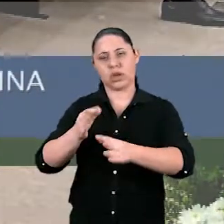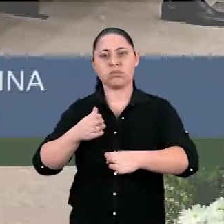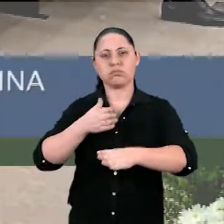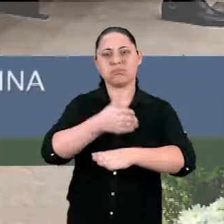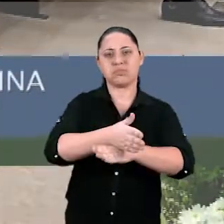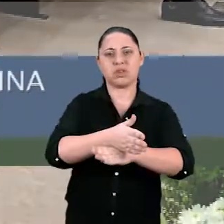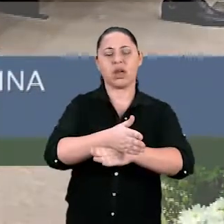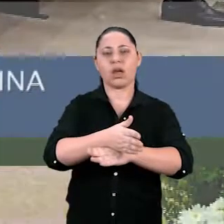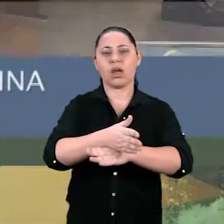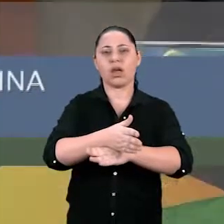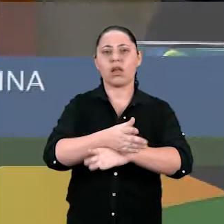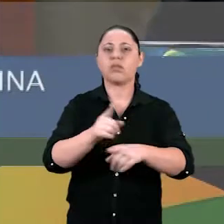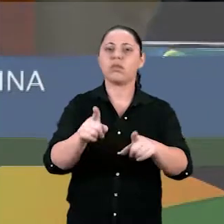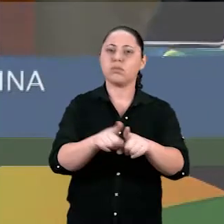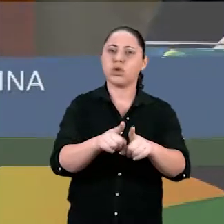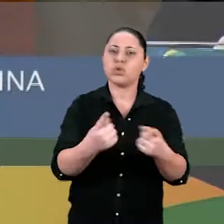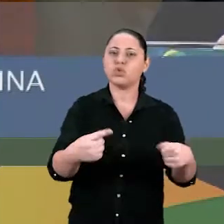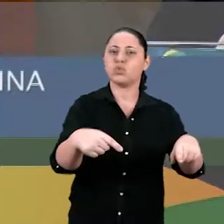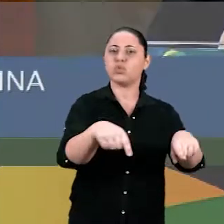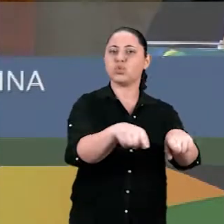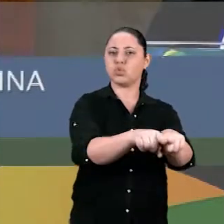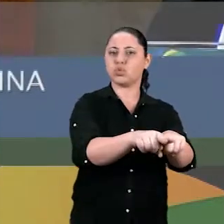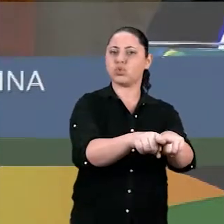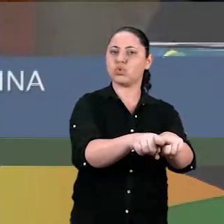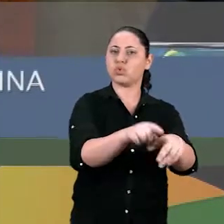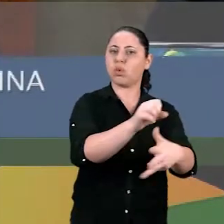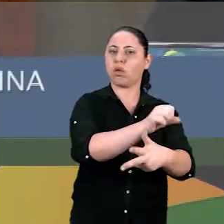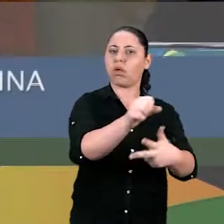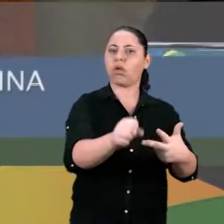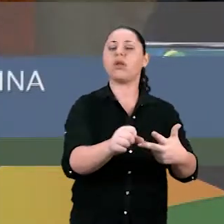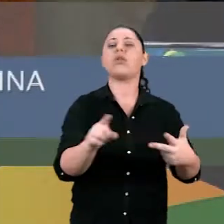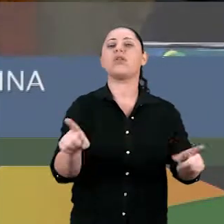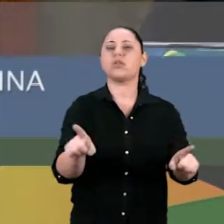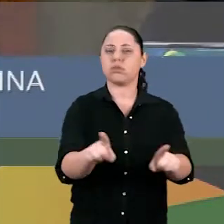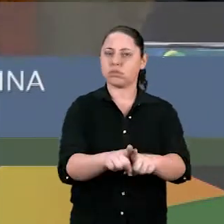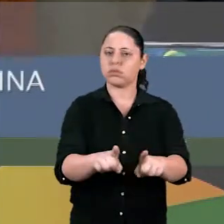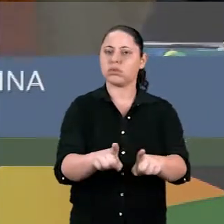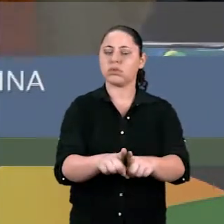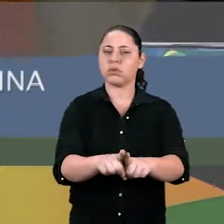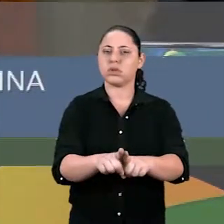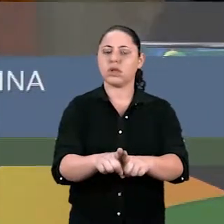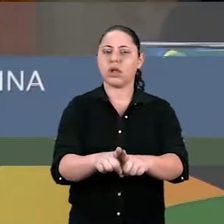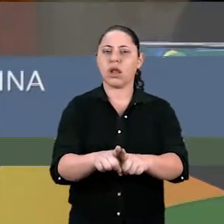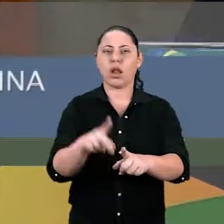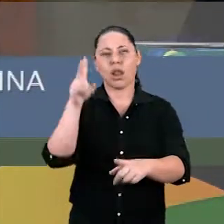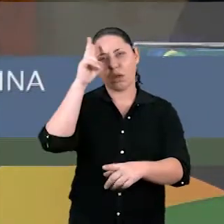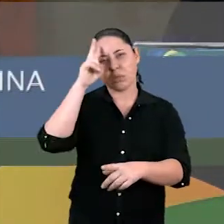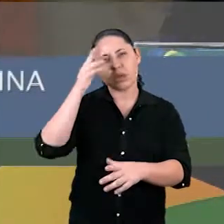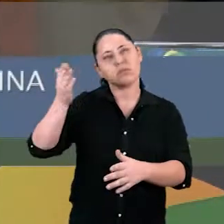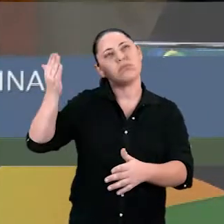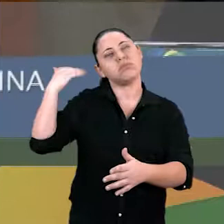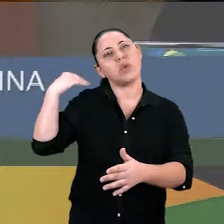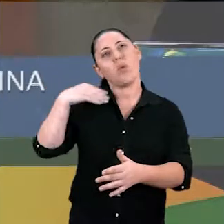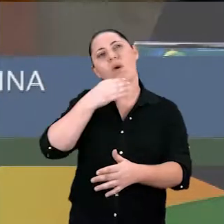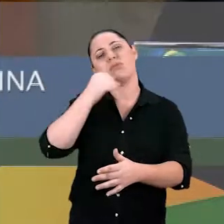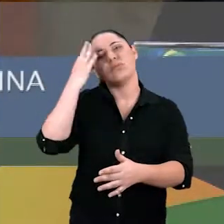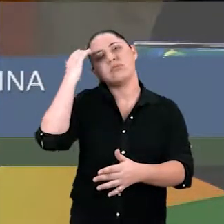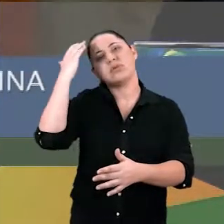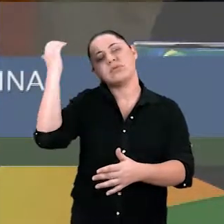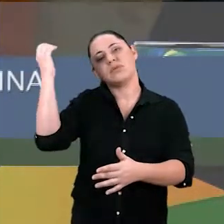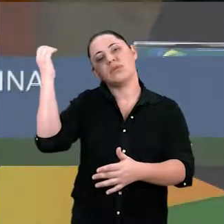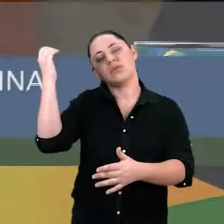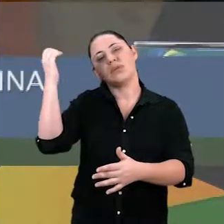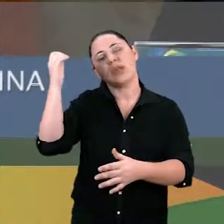revisão para que nós, voltando lá ao Gregório de Matos, que eu mencionei no início, para que nós deixemos